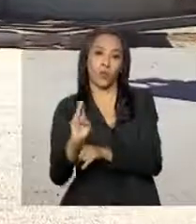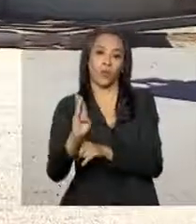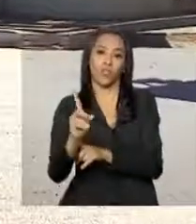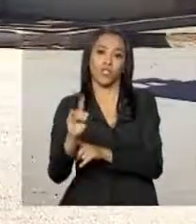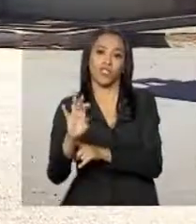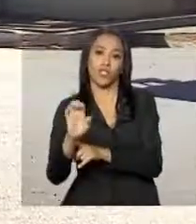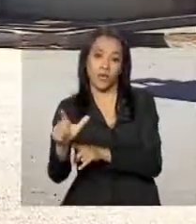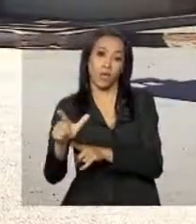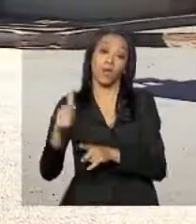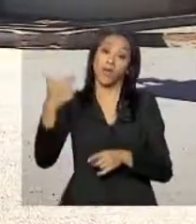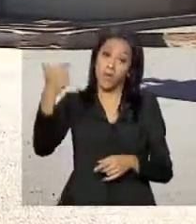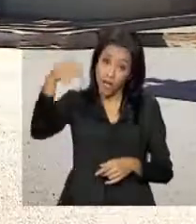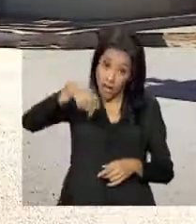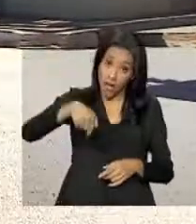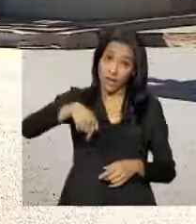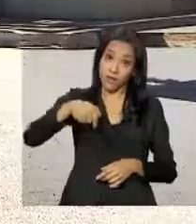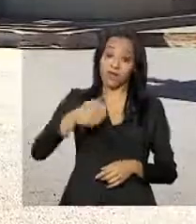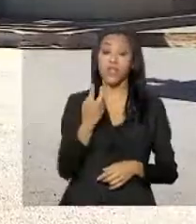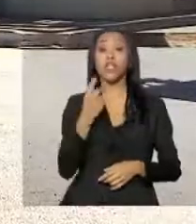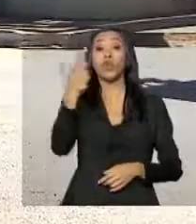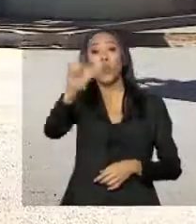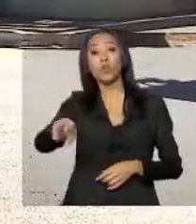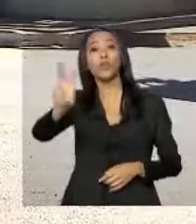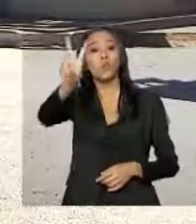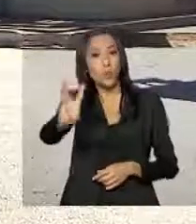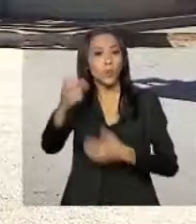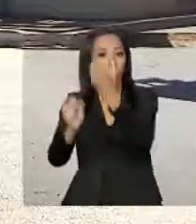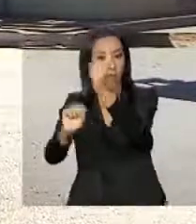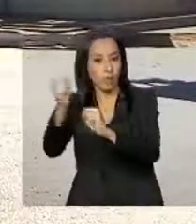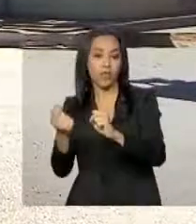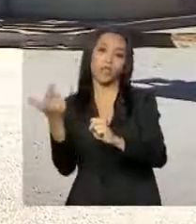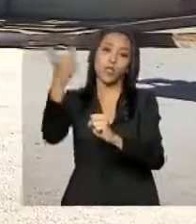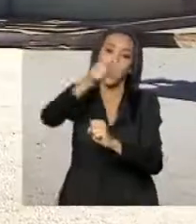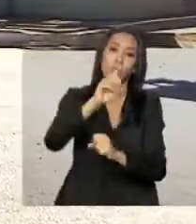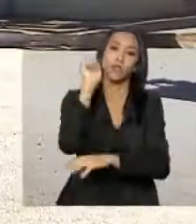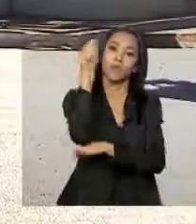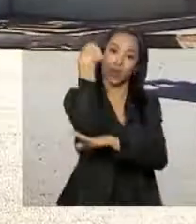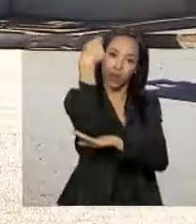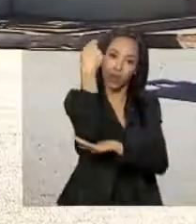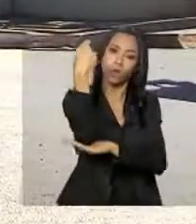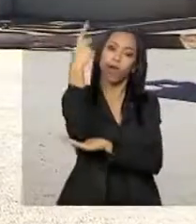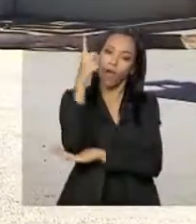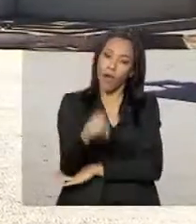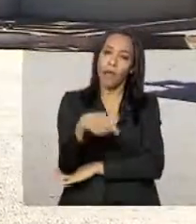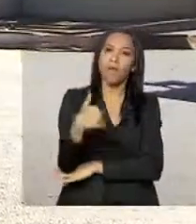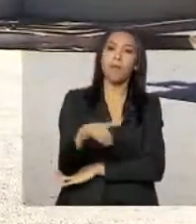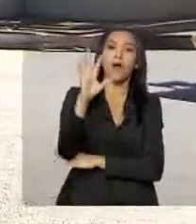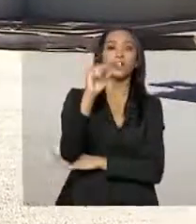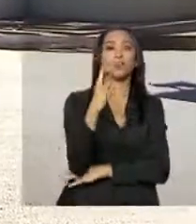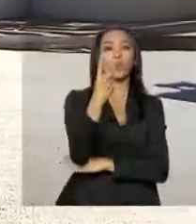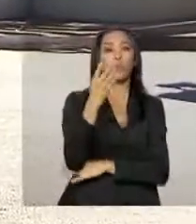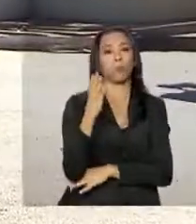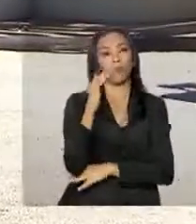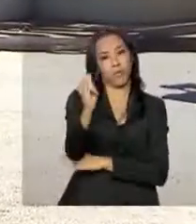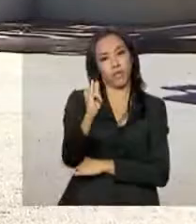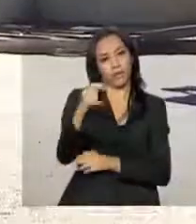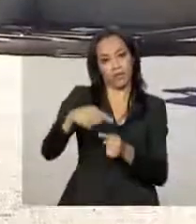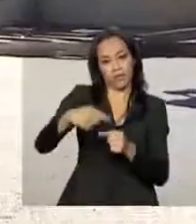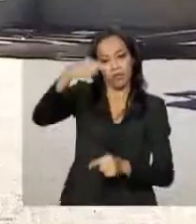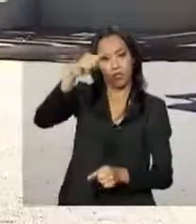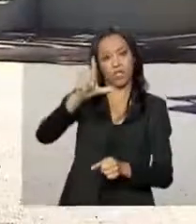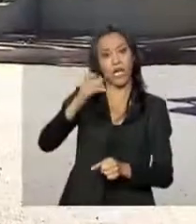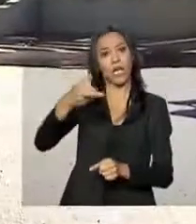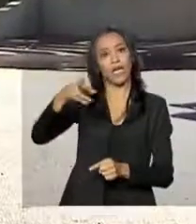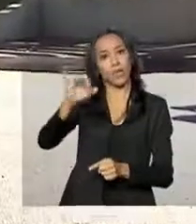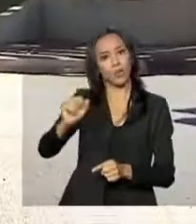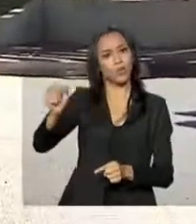e em outras duas da empresa, no Tocantins e no Rio Grande do Sul, são produzidos mais de 1 bilhão de litros de biodiesel